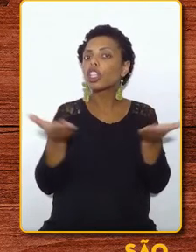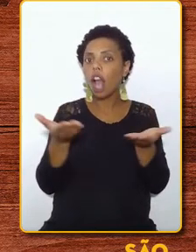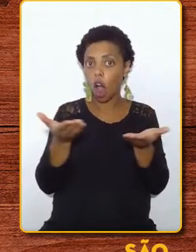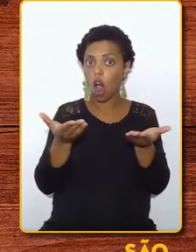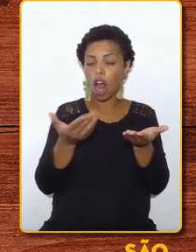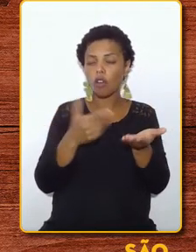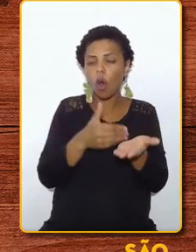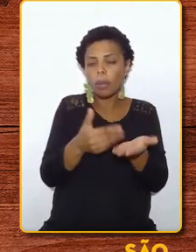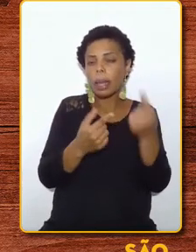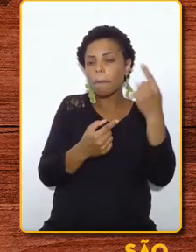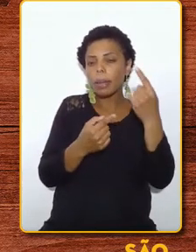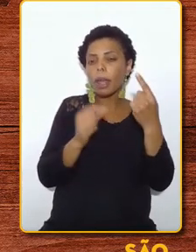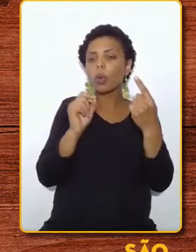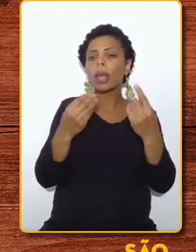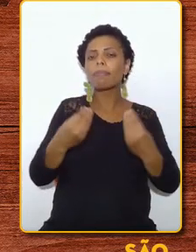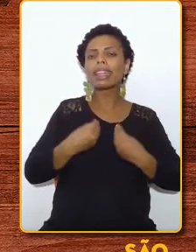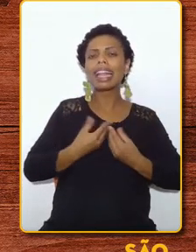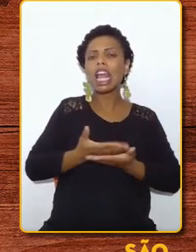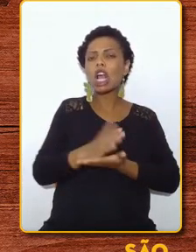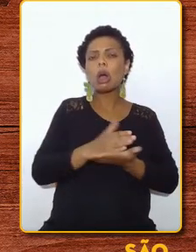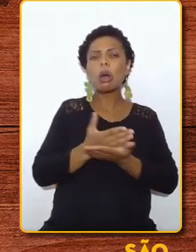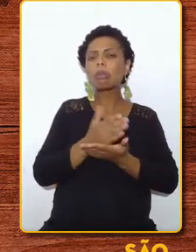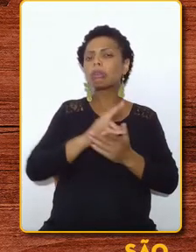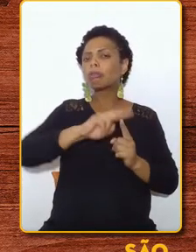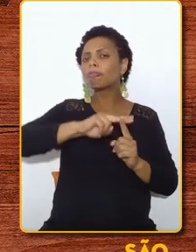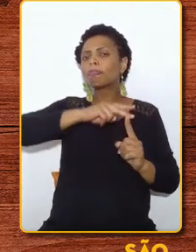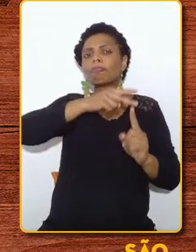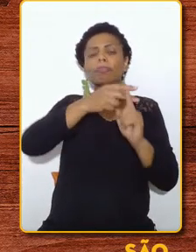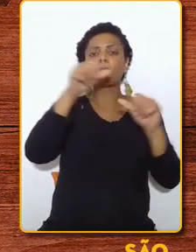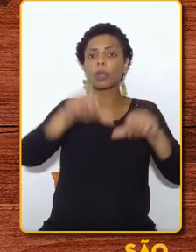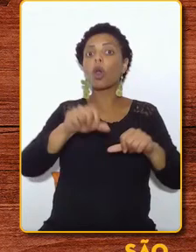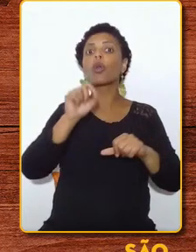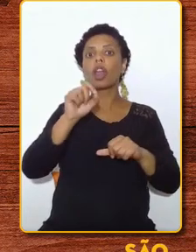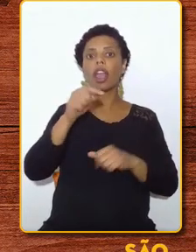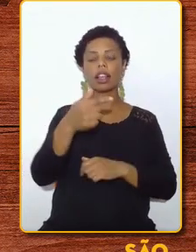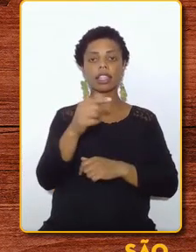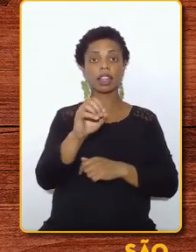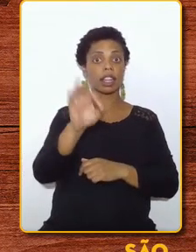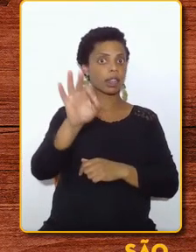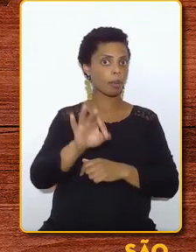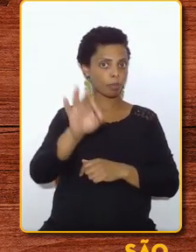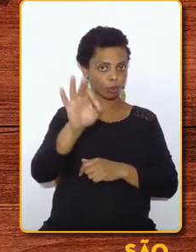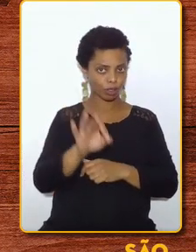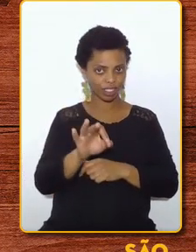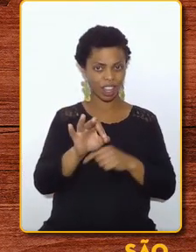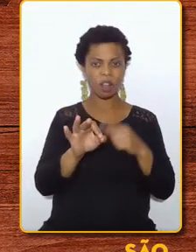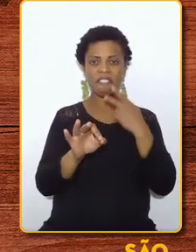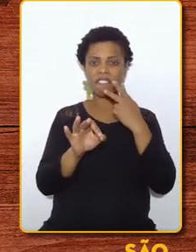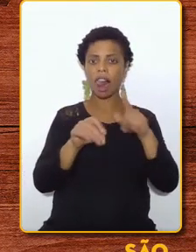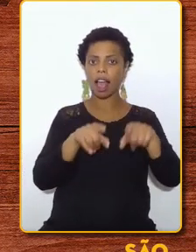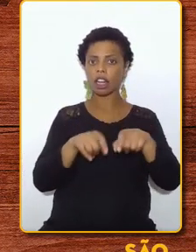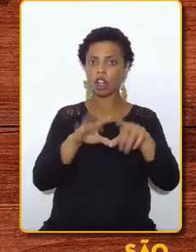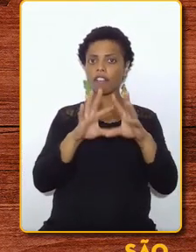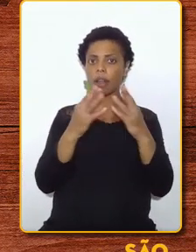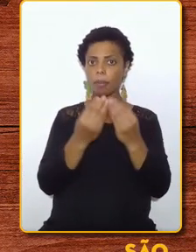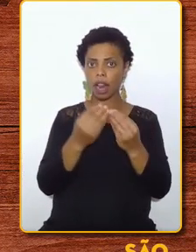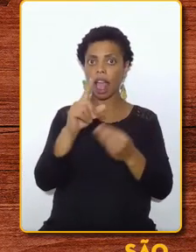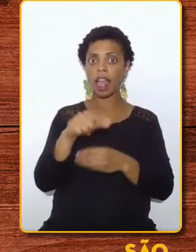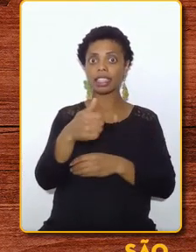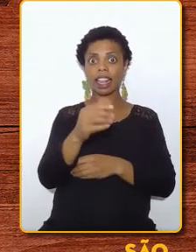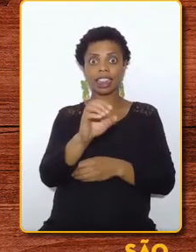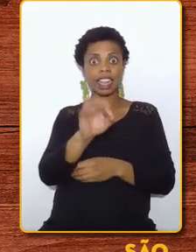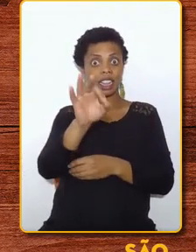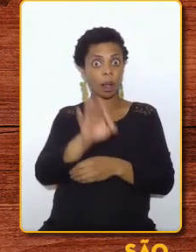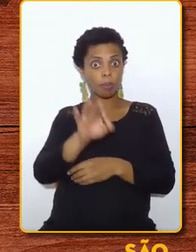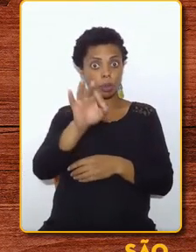outras. A história dos 70%, que a agricultura familiar é responsável por 70% da produção de alimentos. Isso